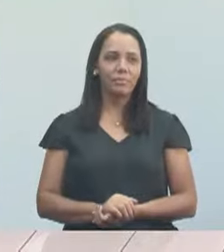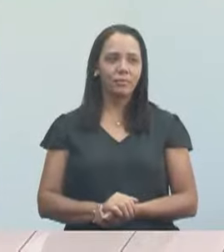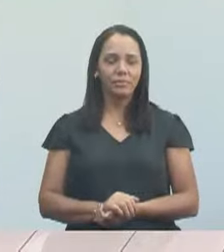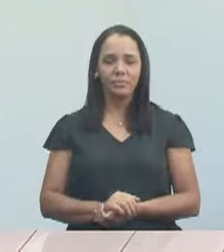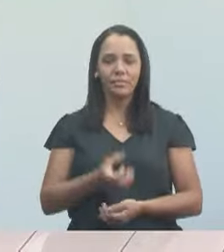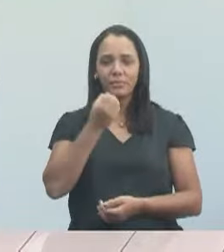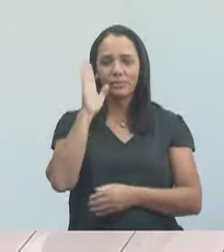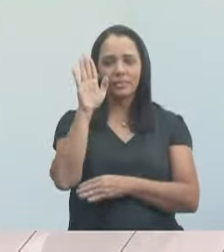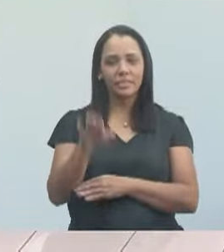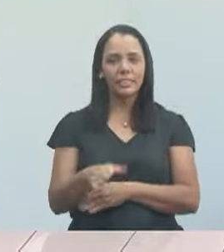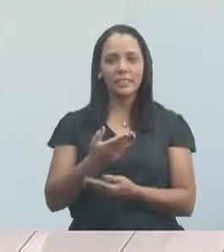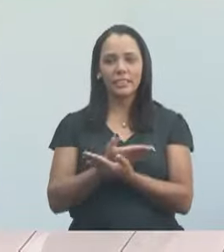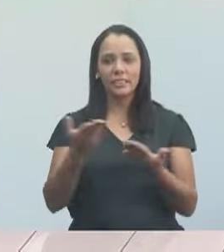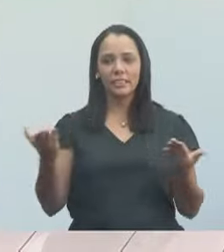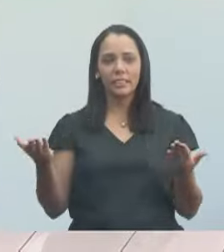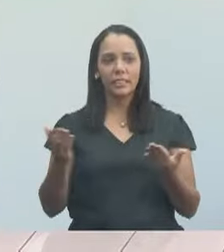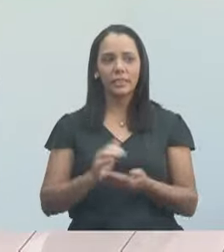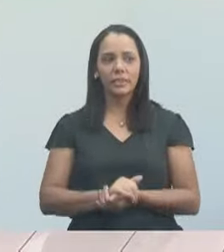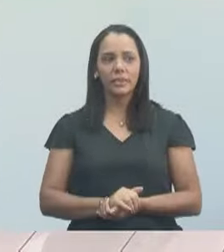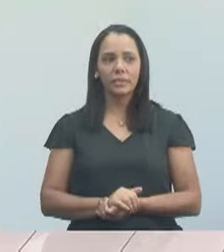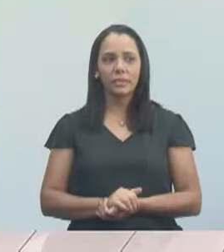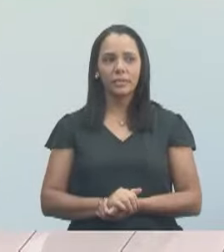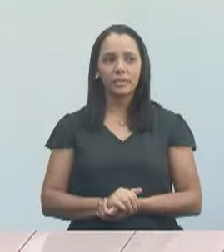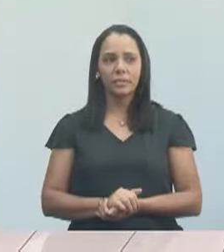Boa tarde a todos.